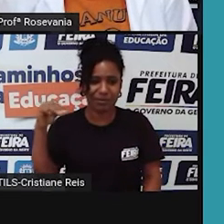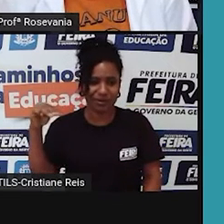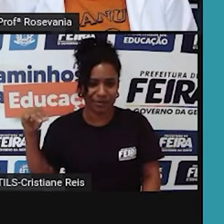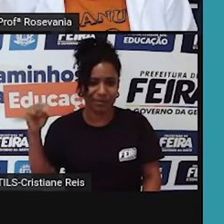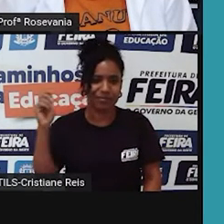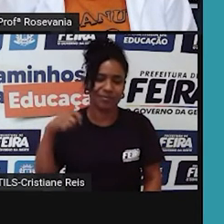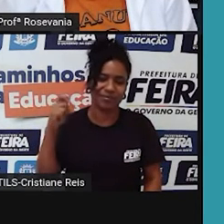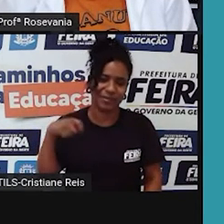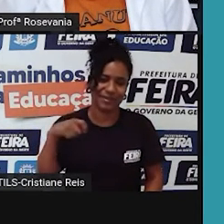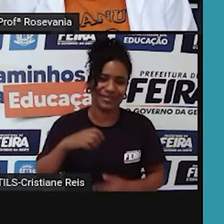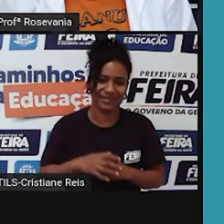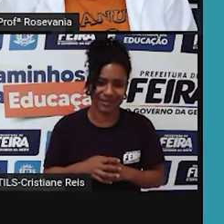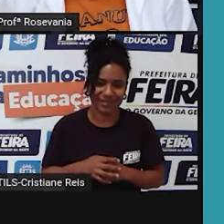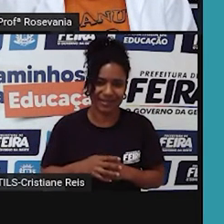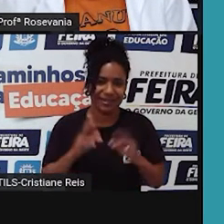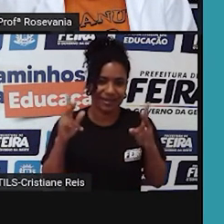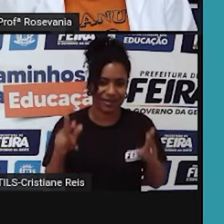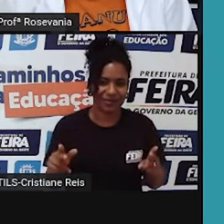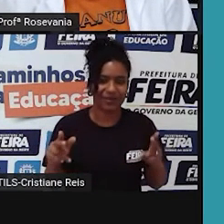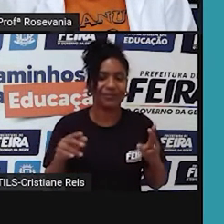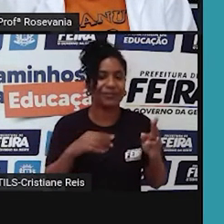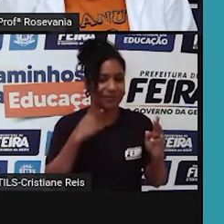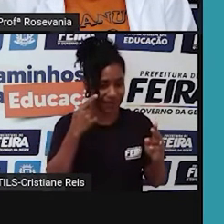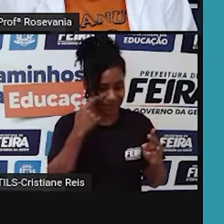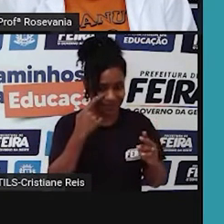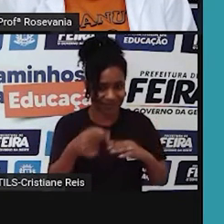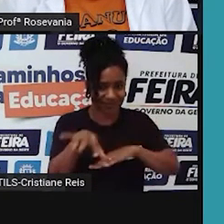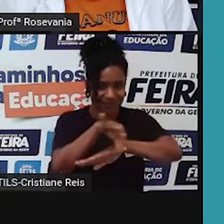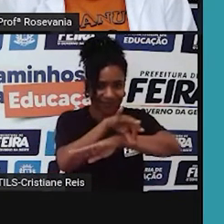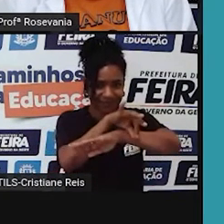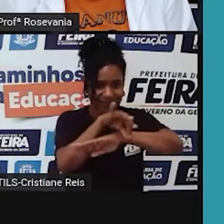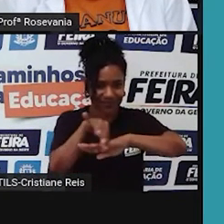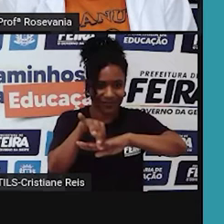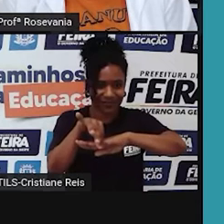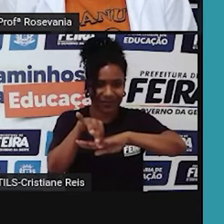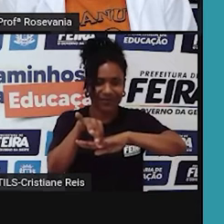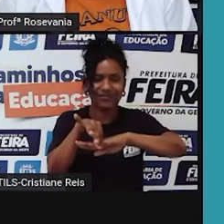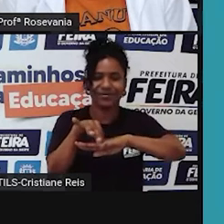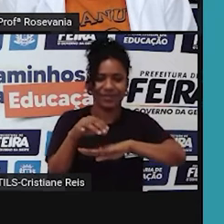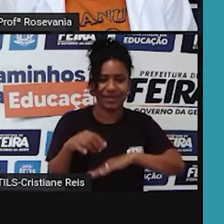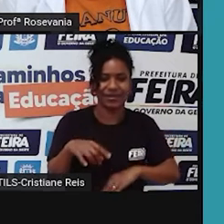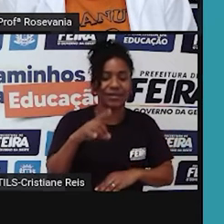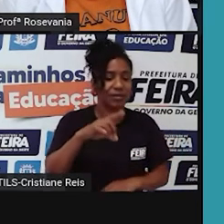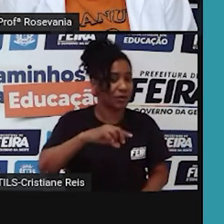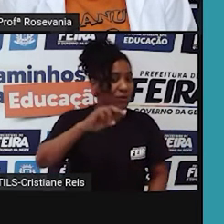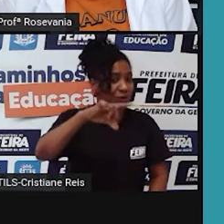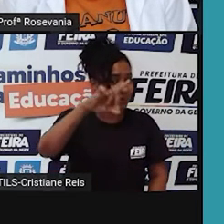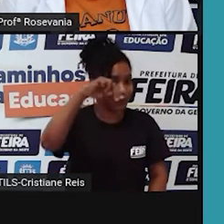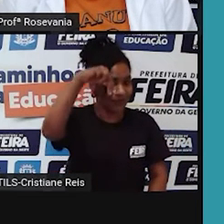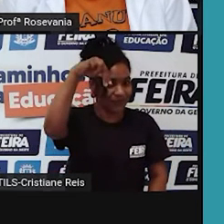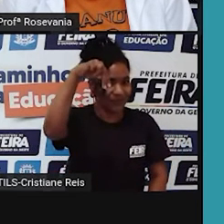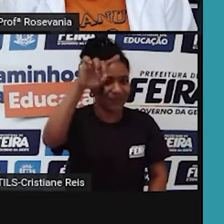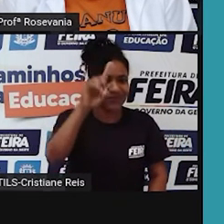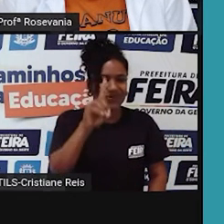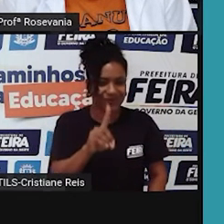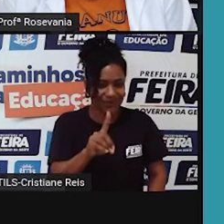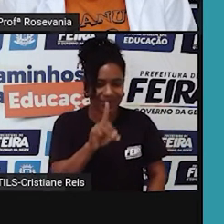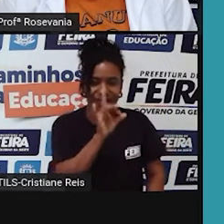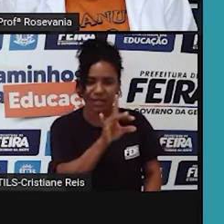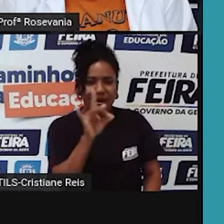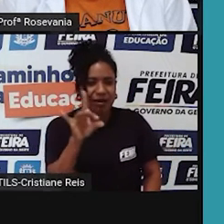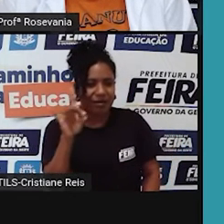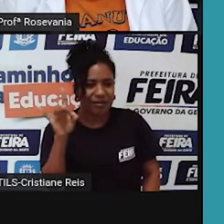Do mesmo jeito, essa escala aqui, eu tenho o meu numerador, que é 1 centímetro aqui, e cada 1 centímetro, que é o meu